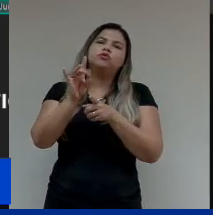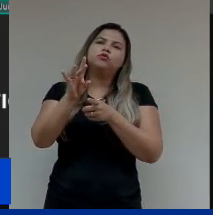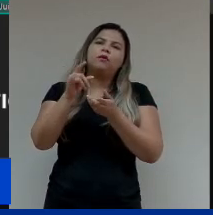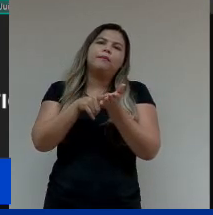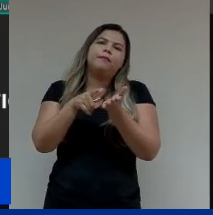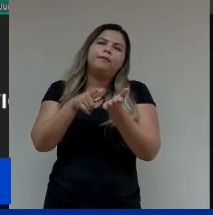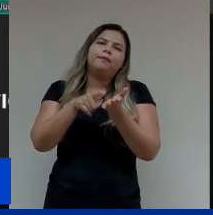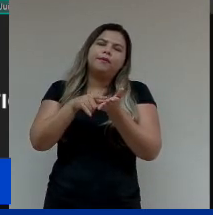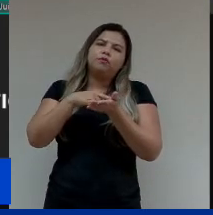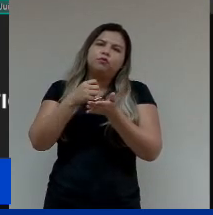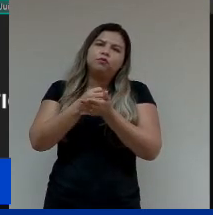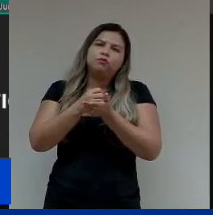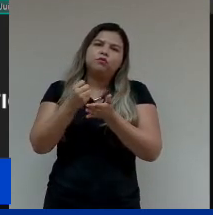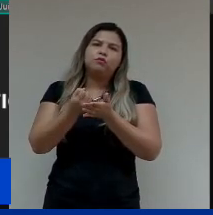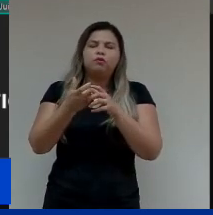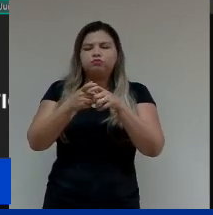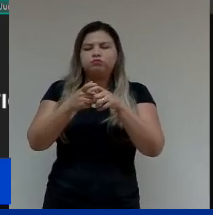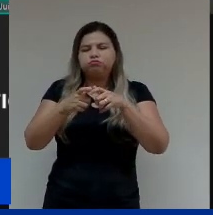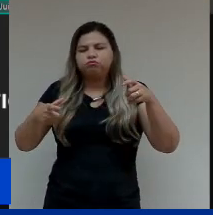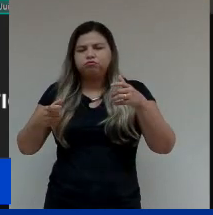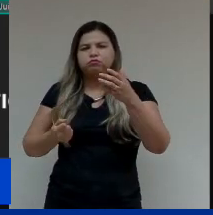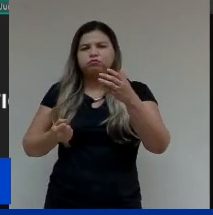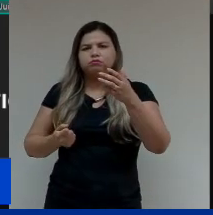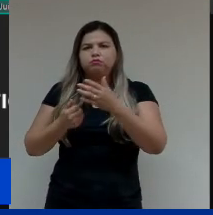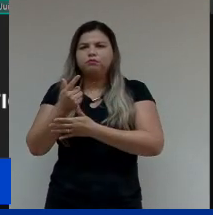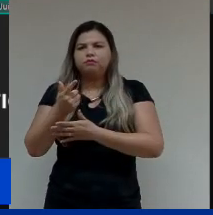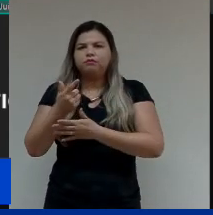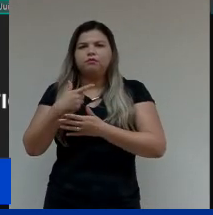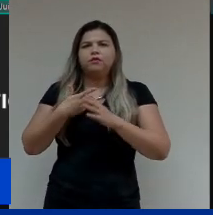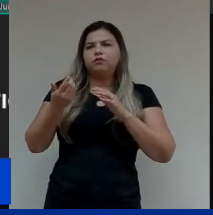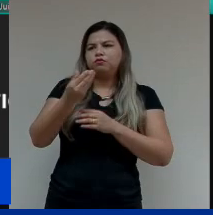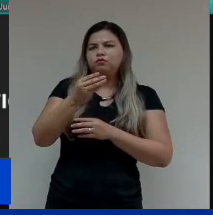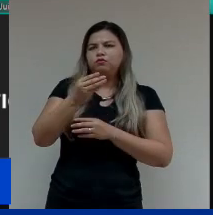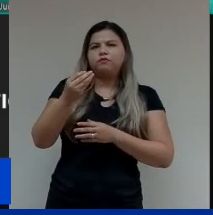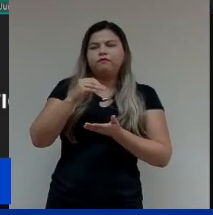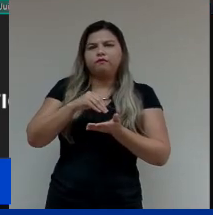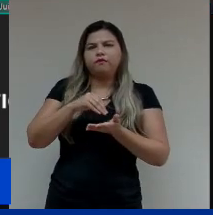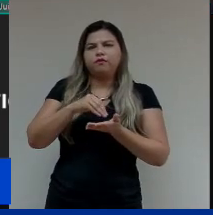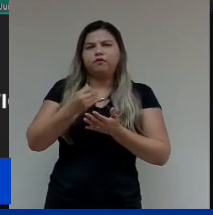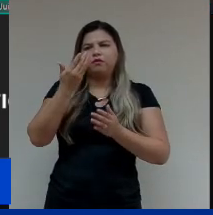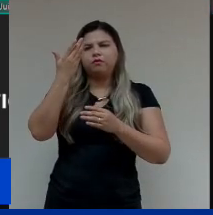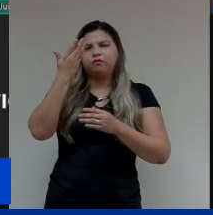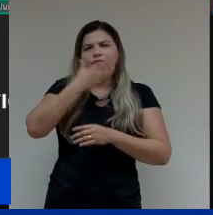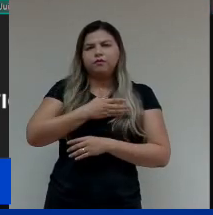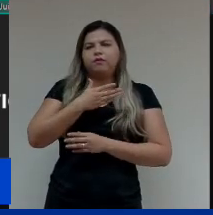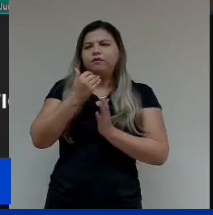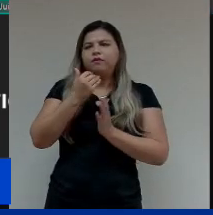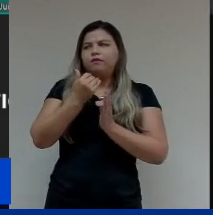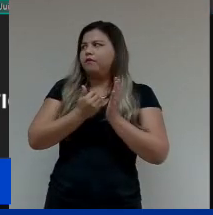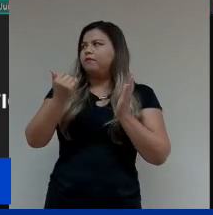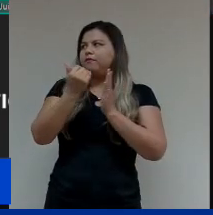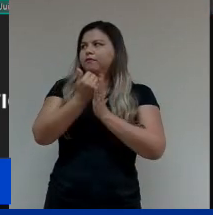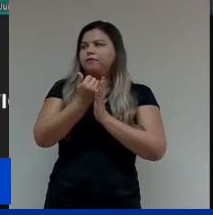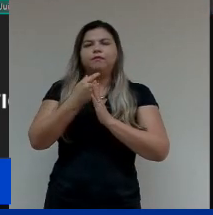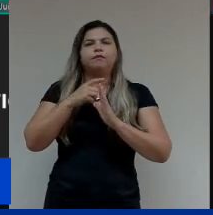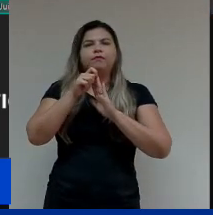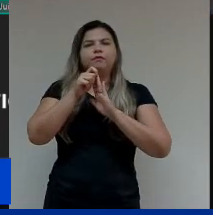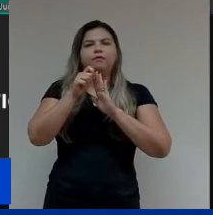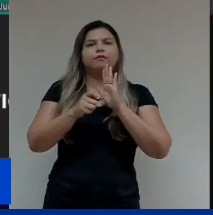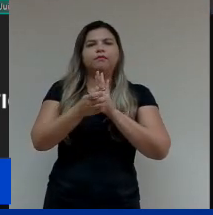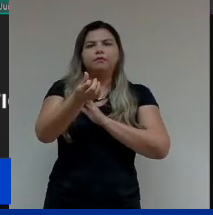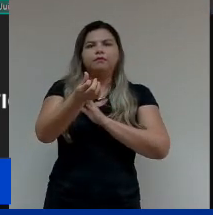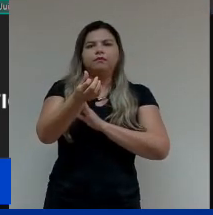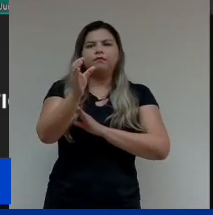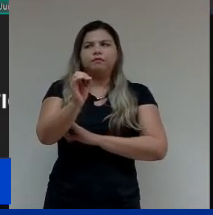e contratos, sem a apresentação de provas adicionais, conforme disposto no artigo